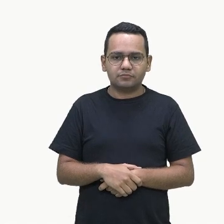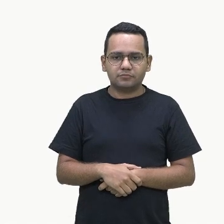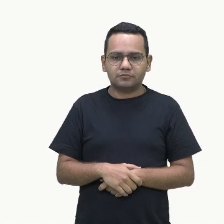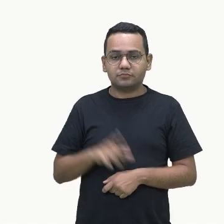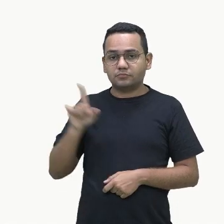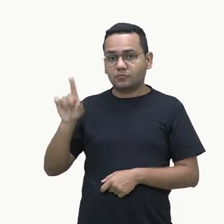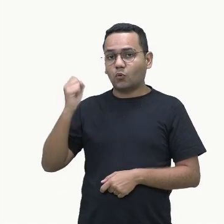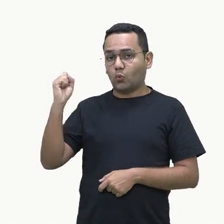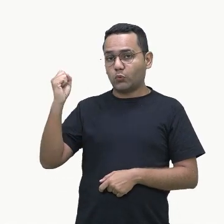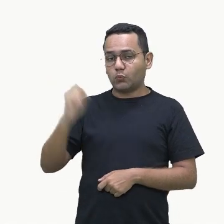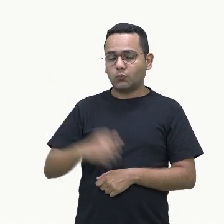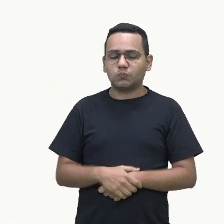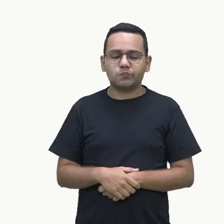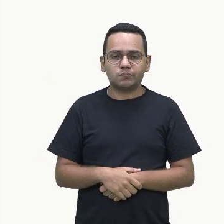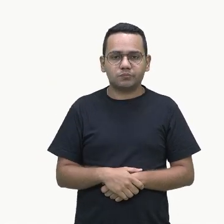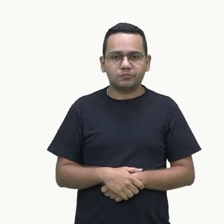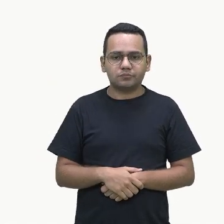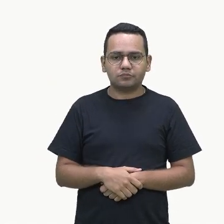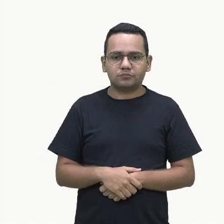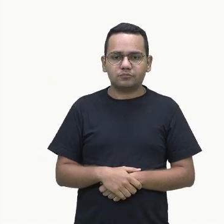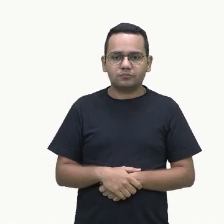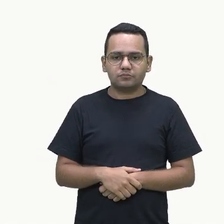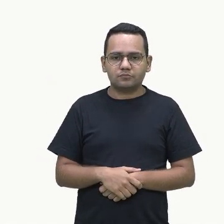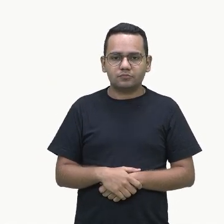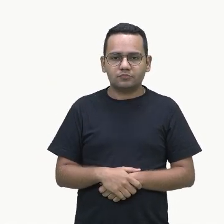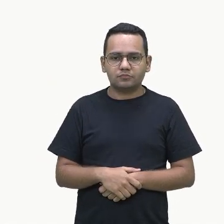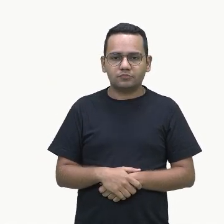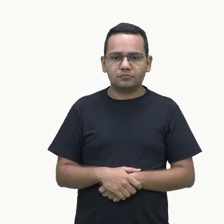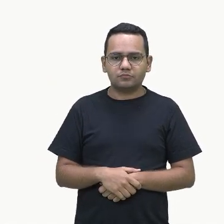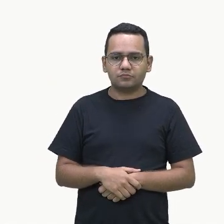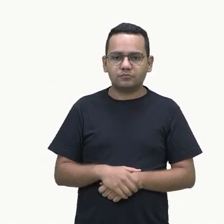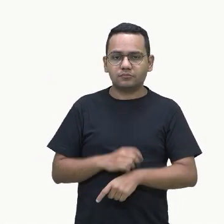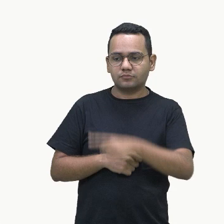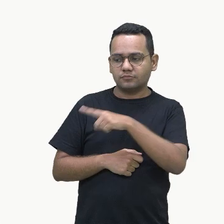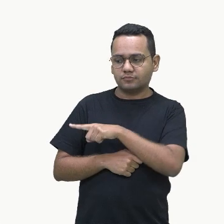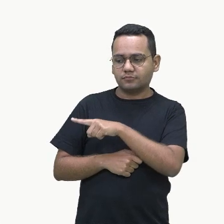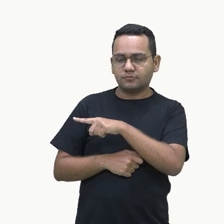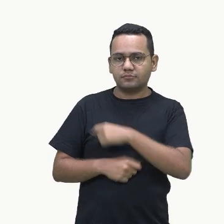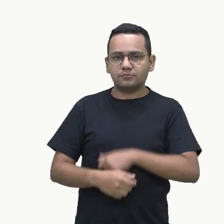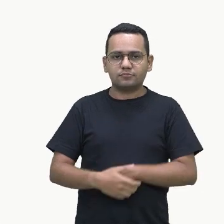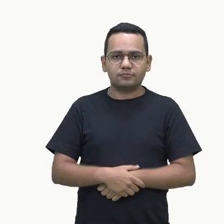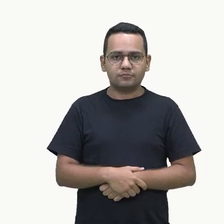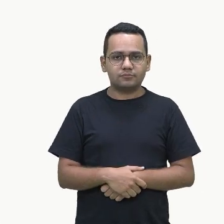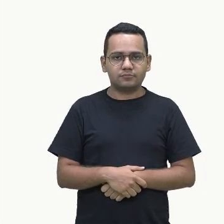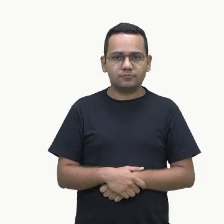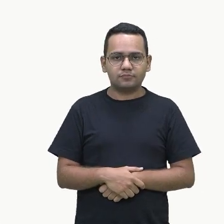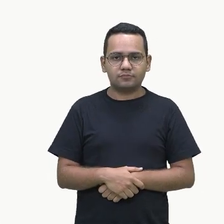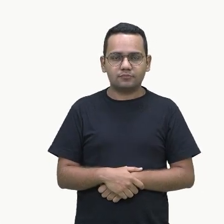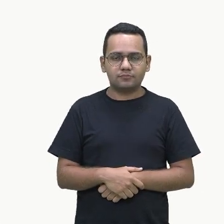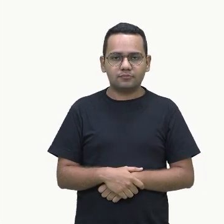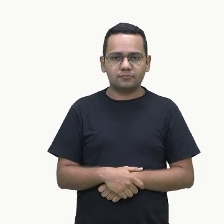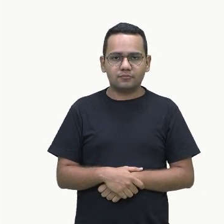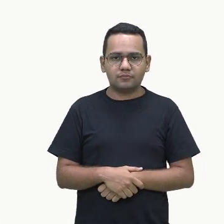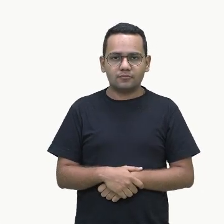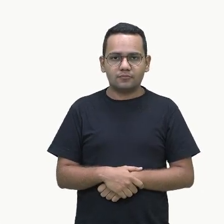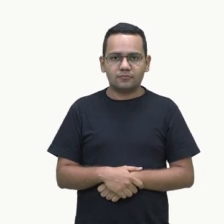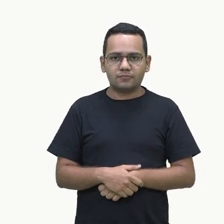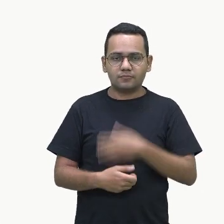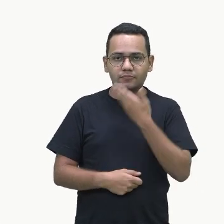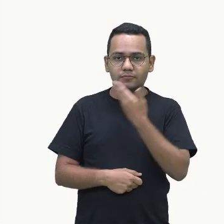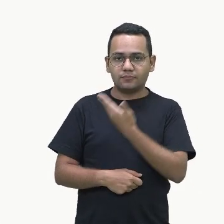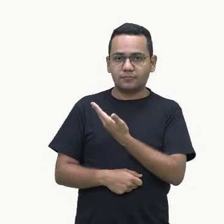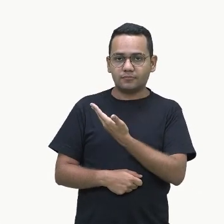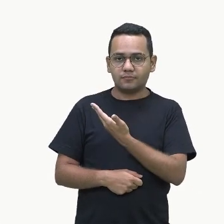6, 7, 8. Aqui, 1, 2, 3,